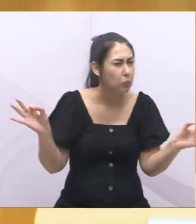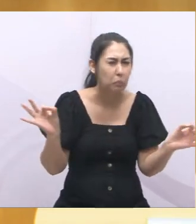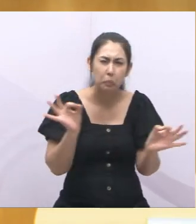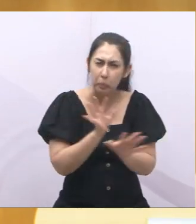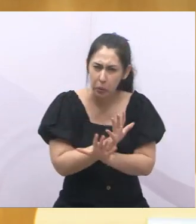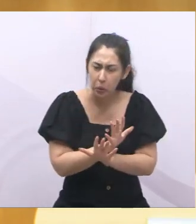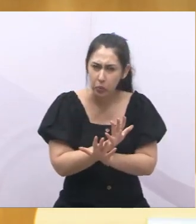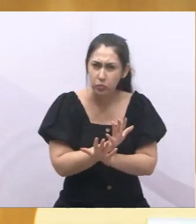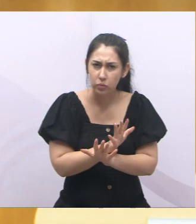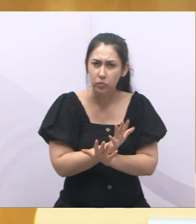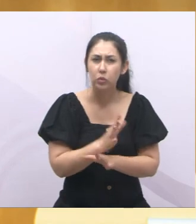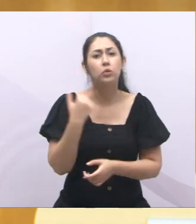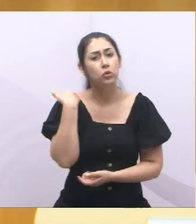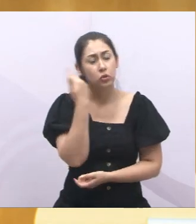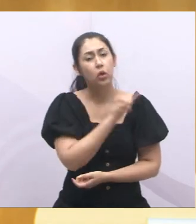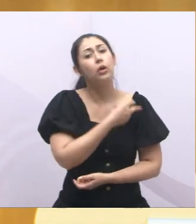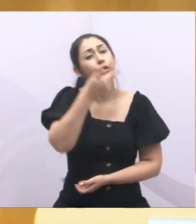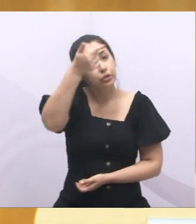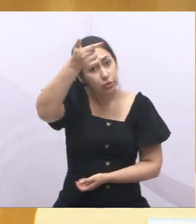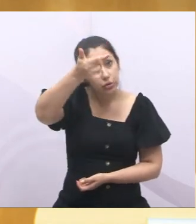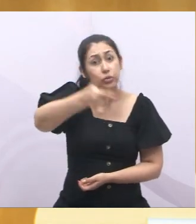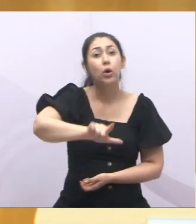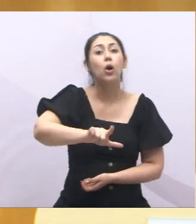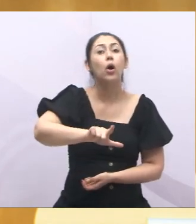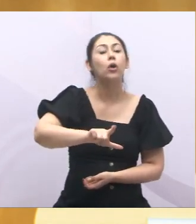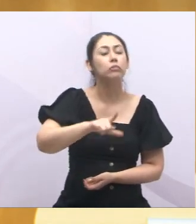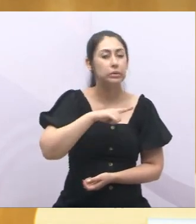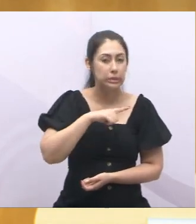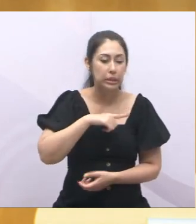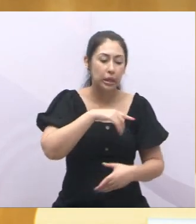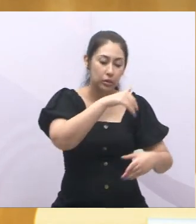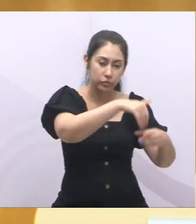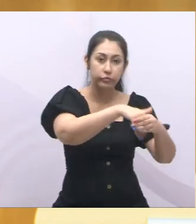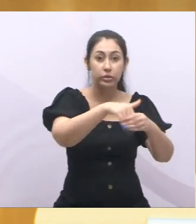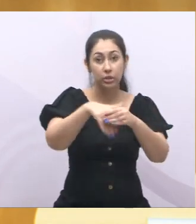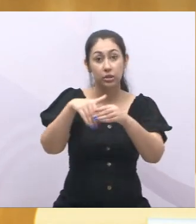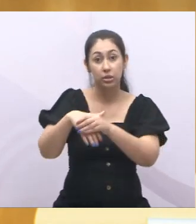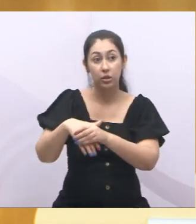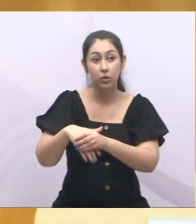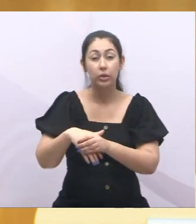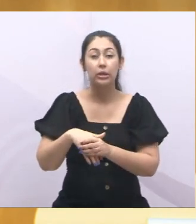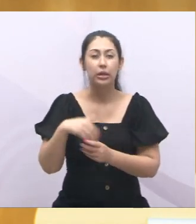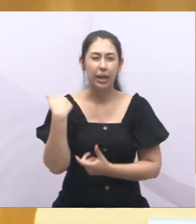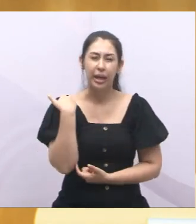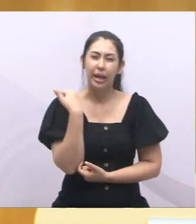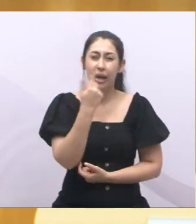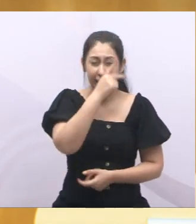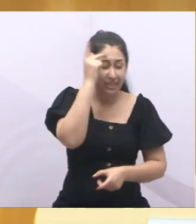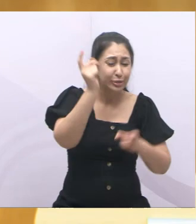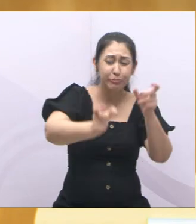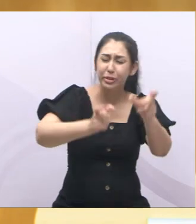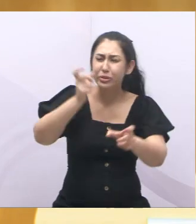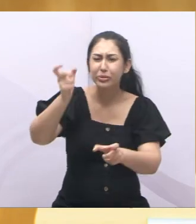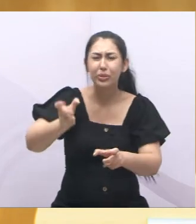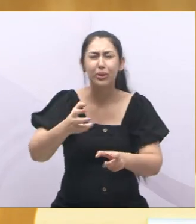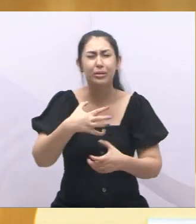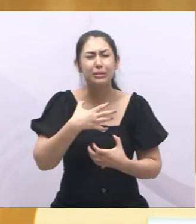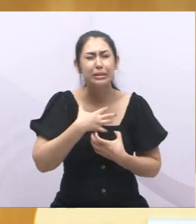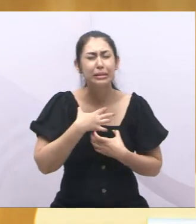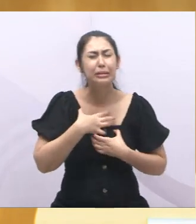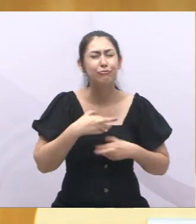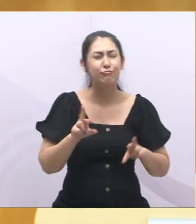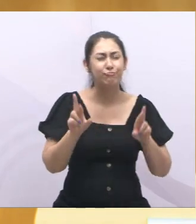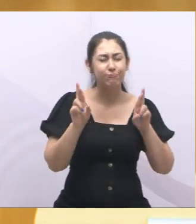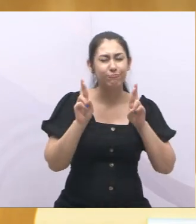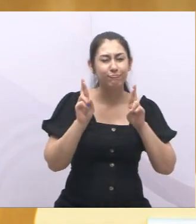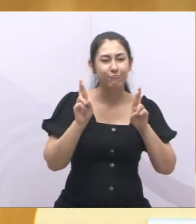novamente apreciados pelo povo, ainda haja no coração dessas pessoas a